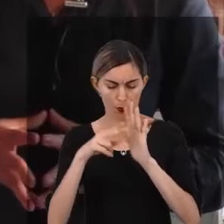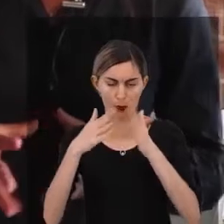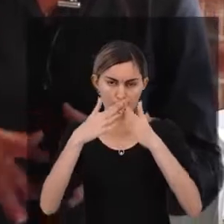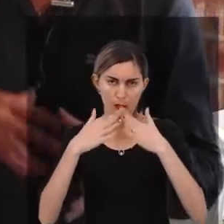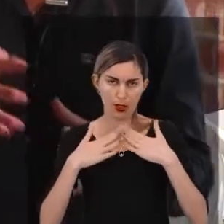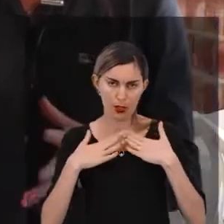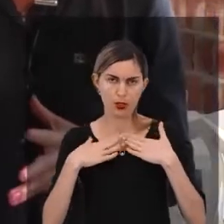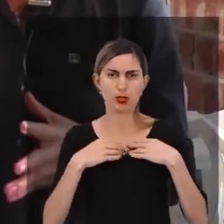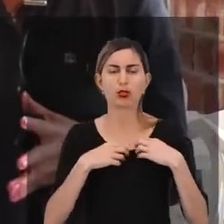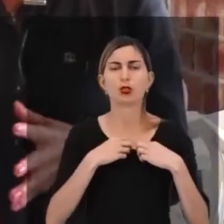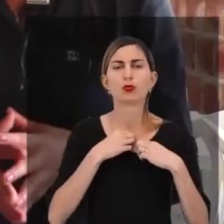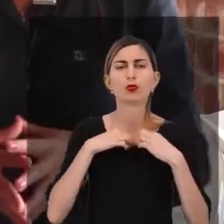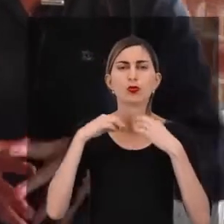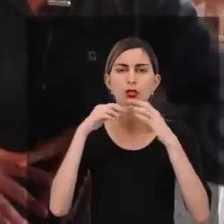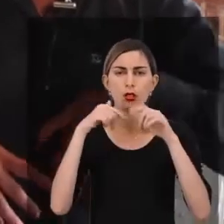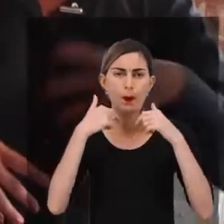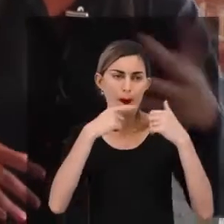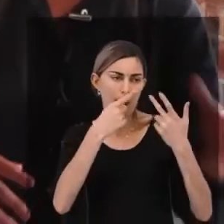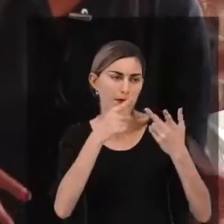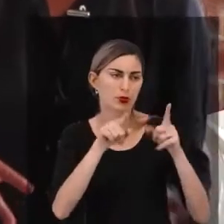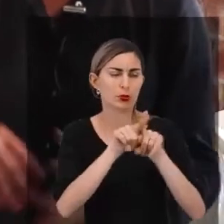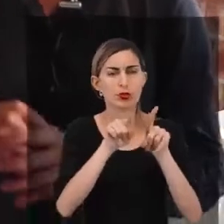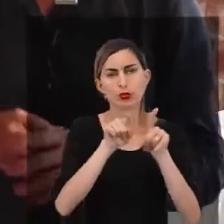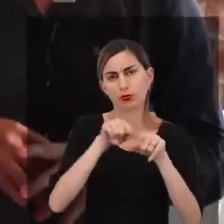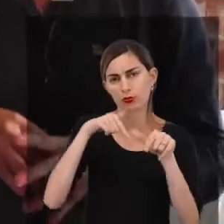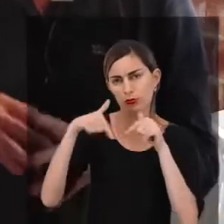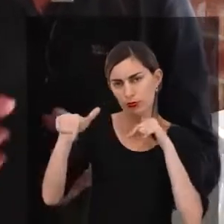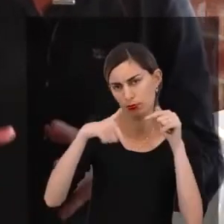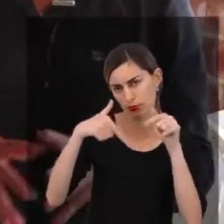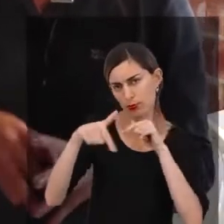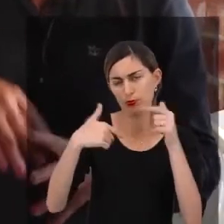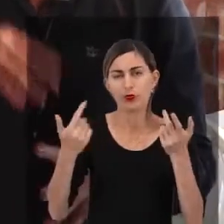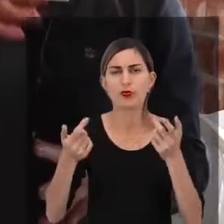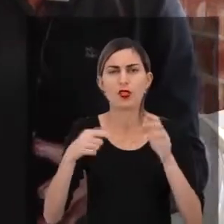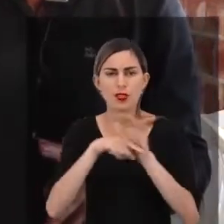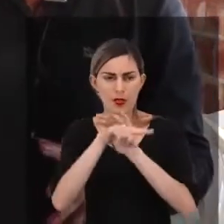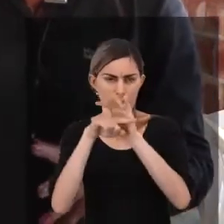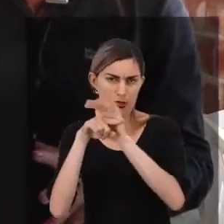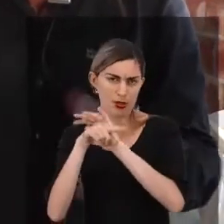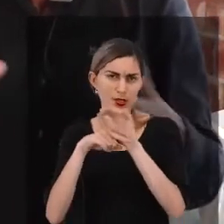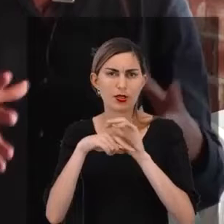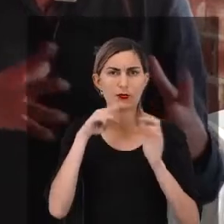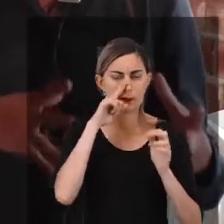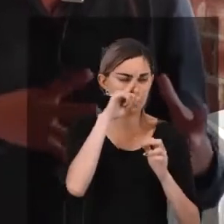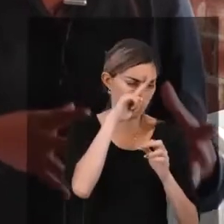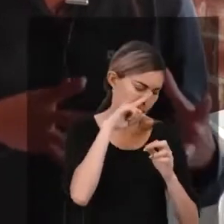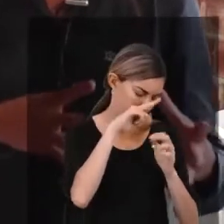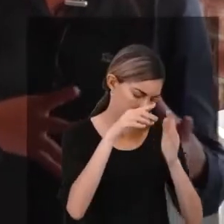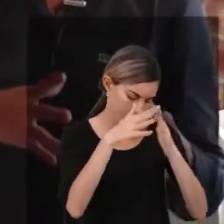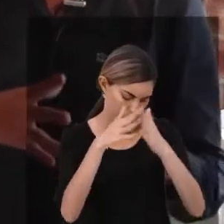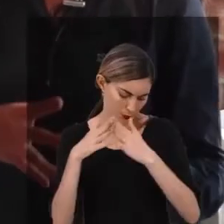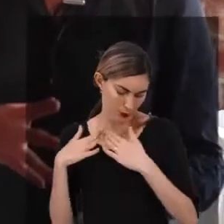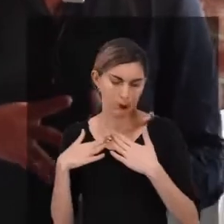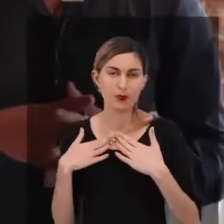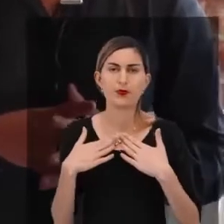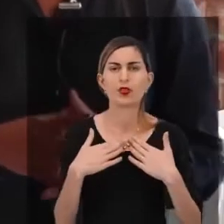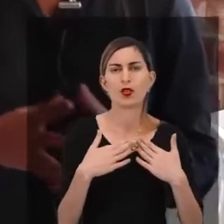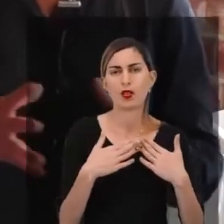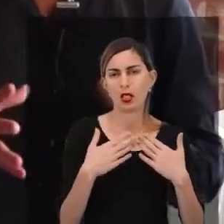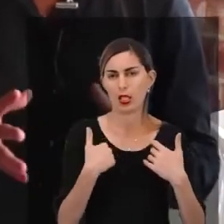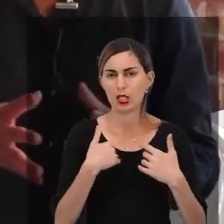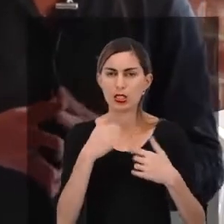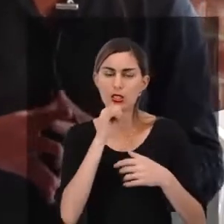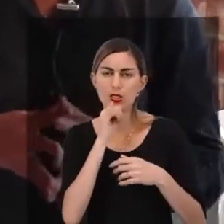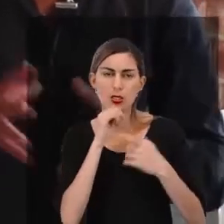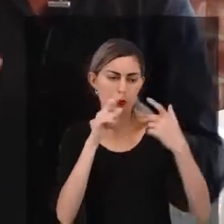norma pede, PT, que é a permissão de trabalho, ou PTE, permissão para entrada, enfim, análise de risco, esses serviços que a norma pede, no